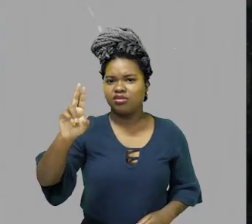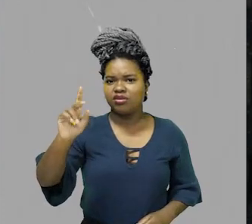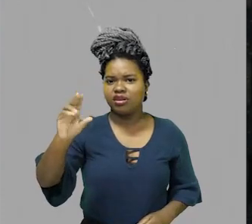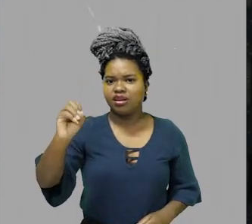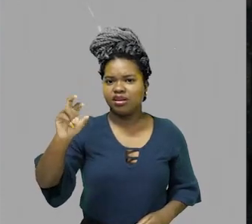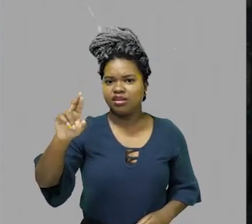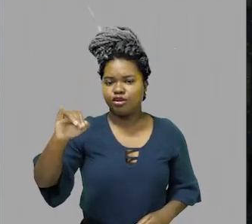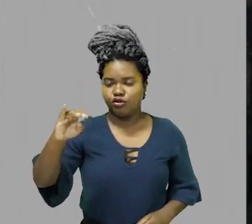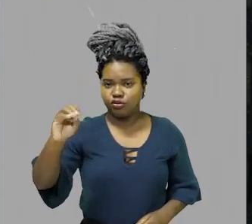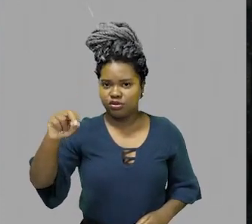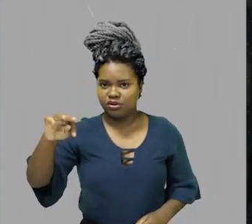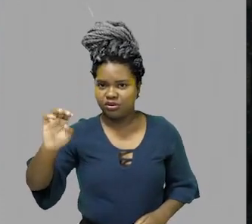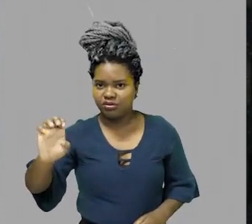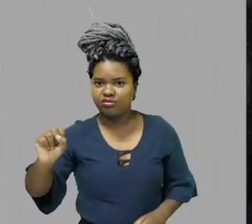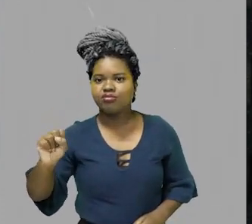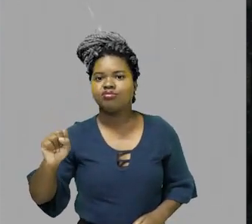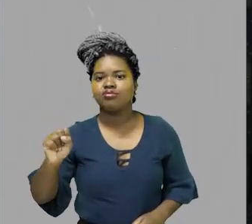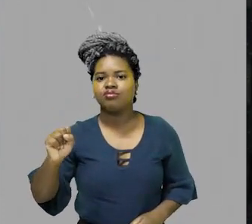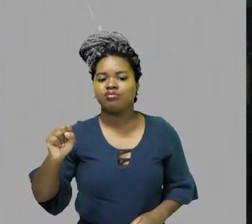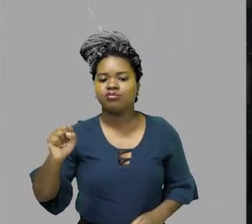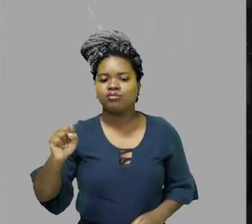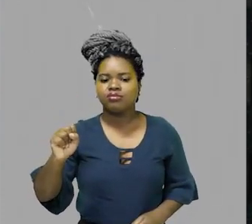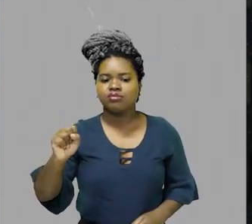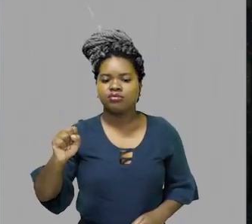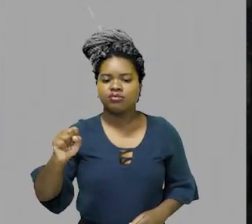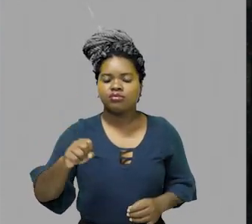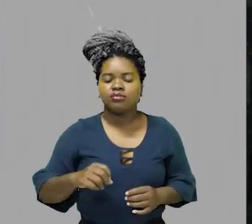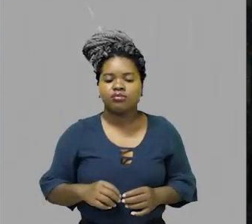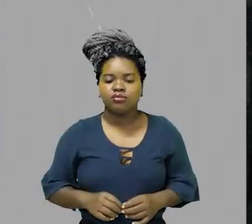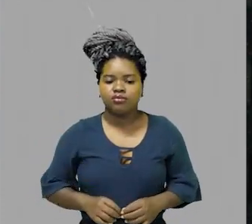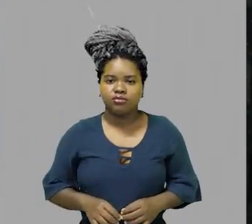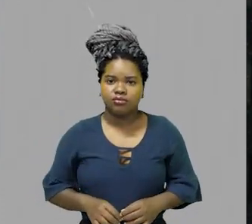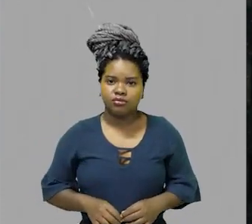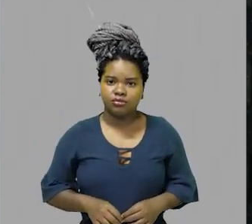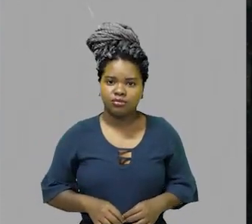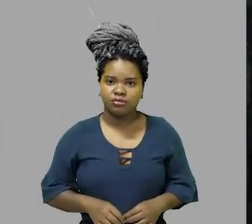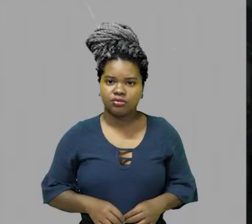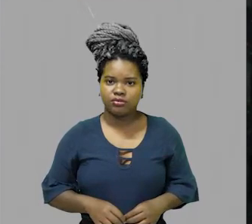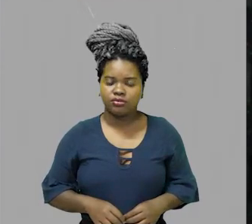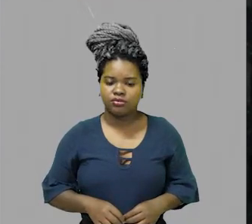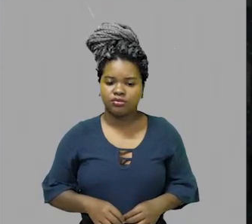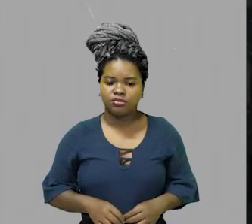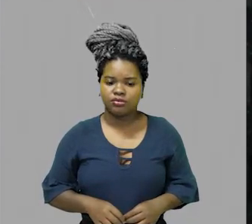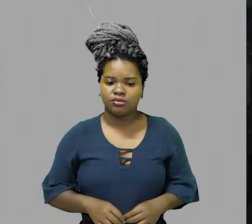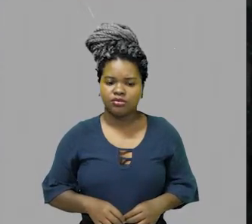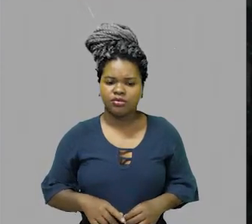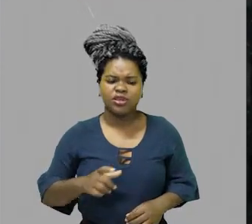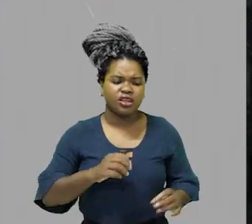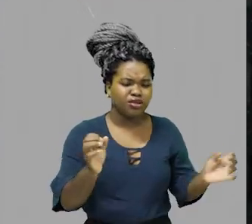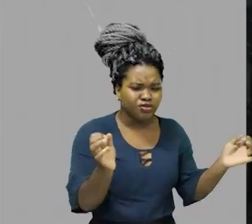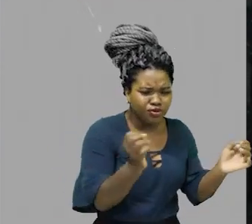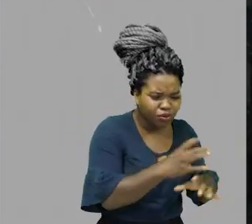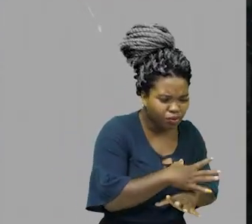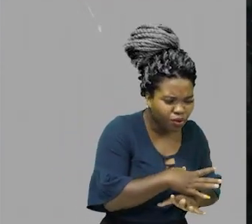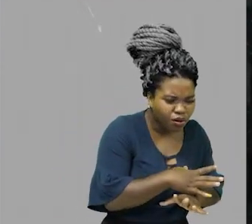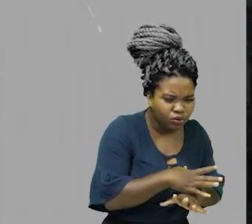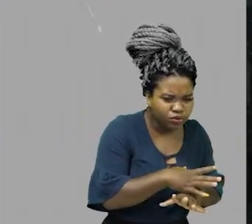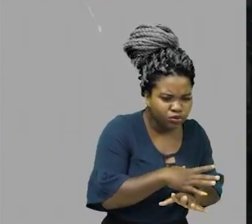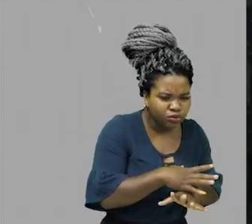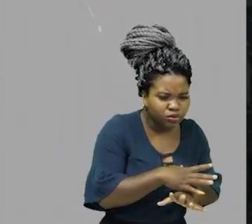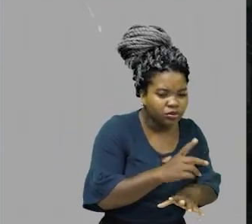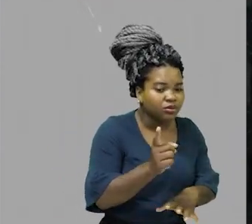dos eucariontes, eles não são genes que são completos, né? Ele é formado por